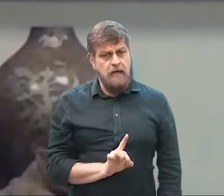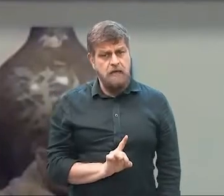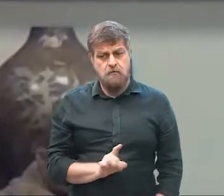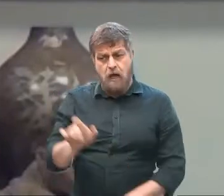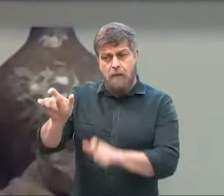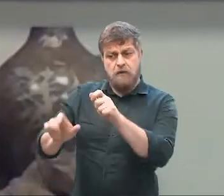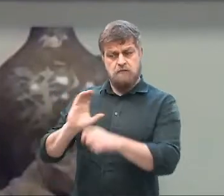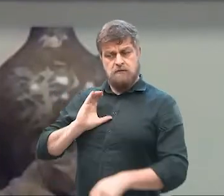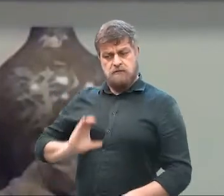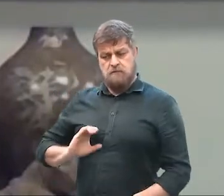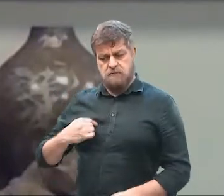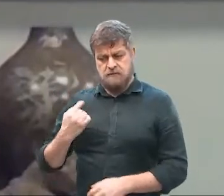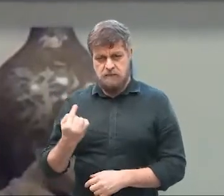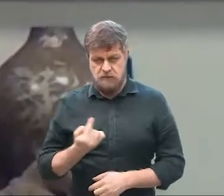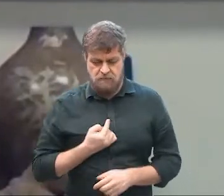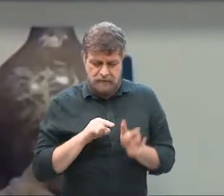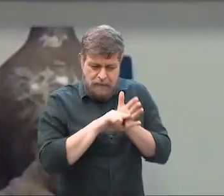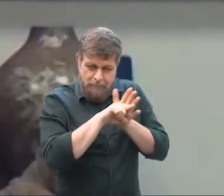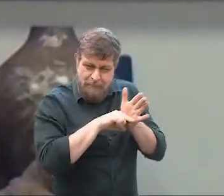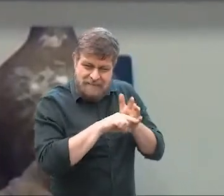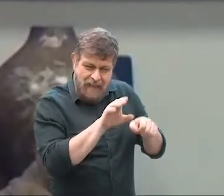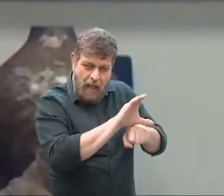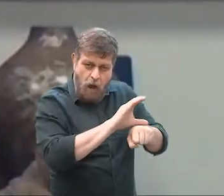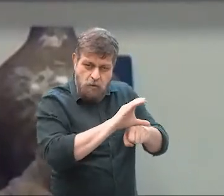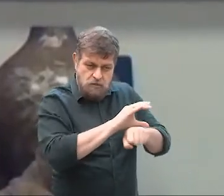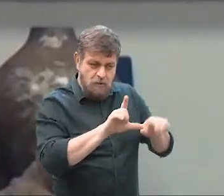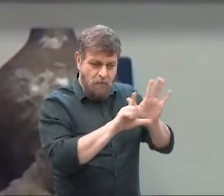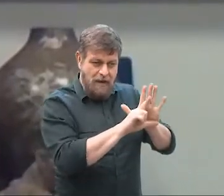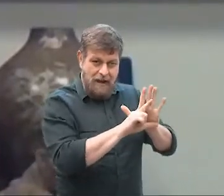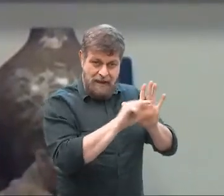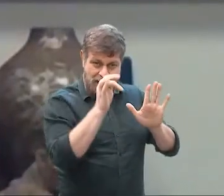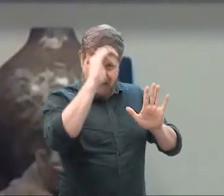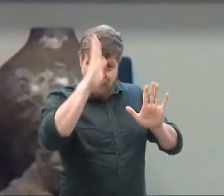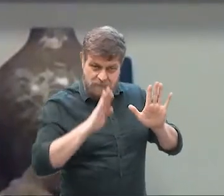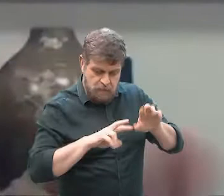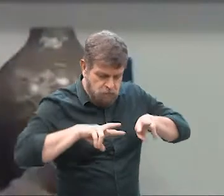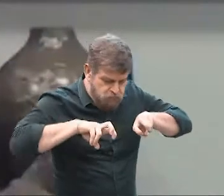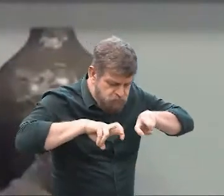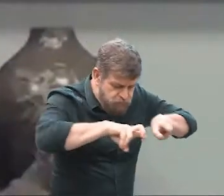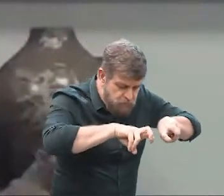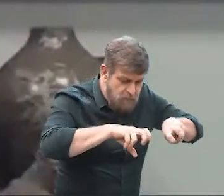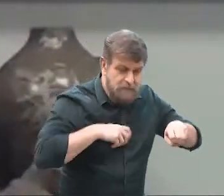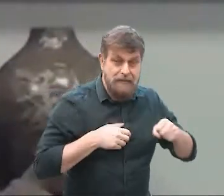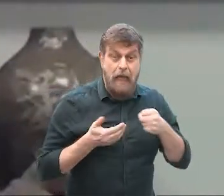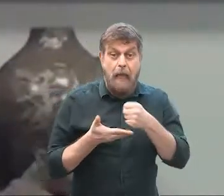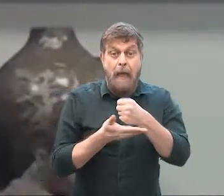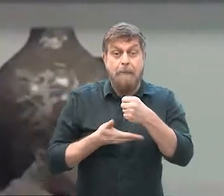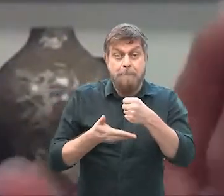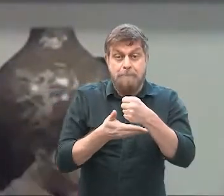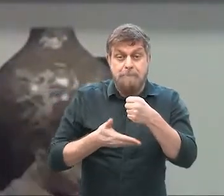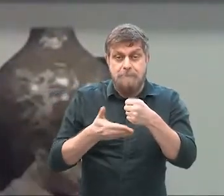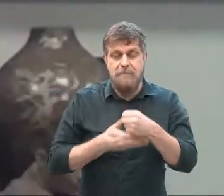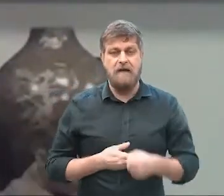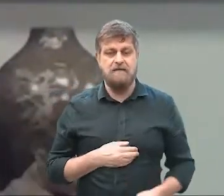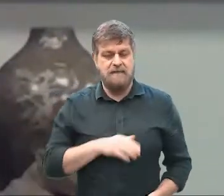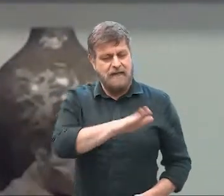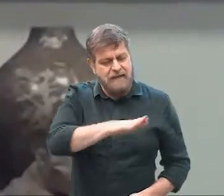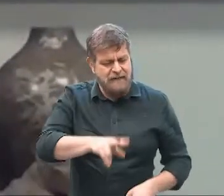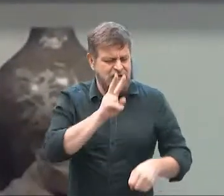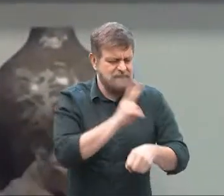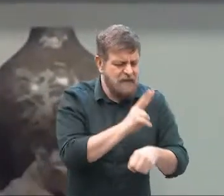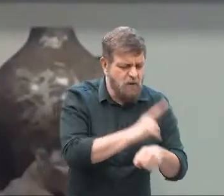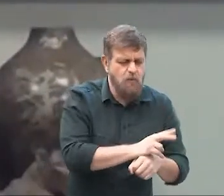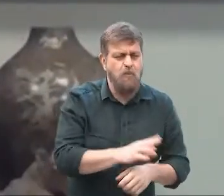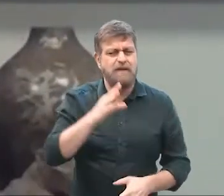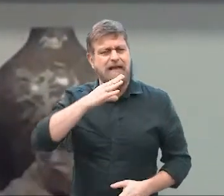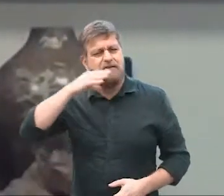cidadão. Se nós formos buscar na Constituição Federal, a Constituição, ela traz princípios gerais que cuida da criança, que cuida